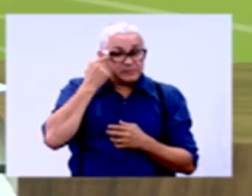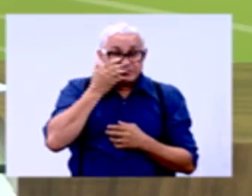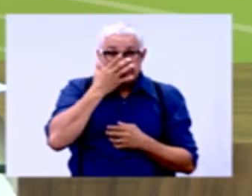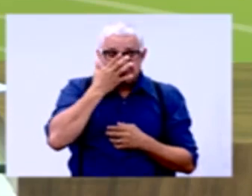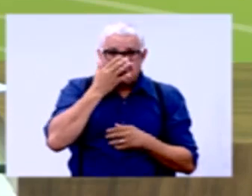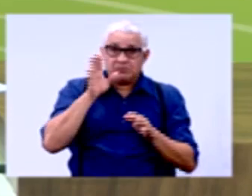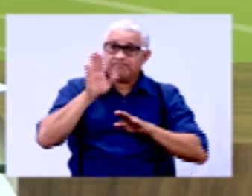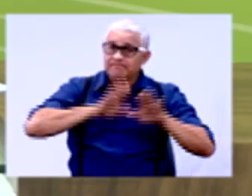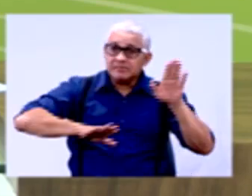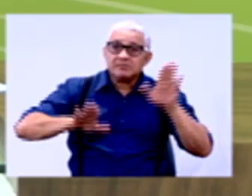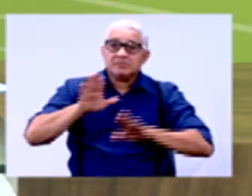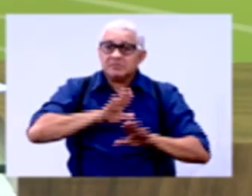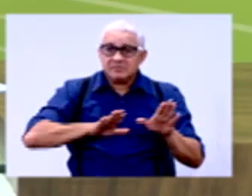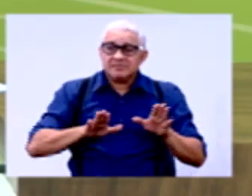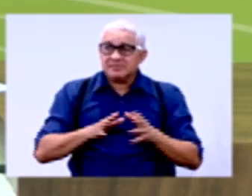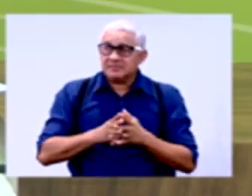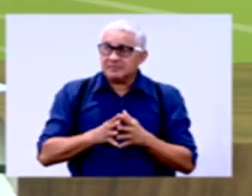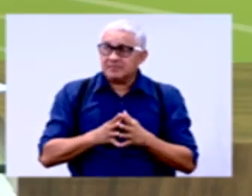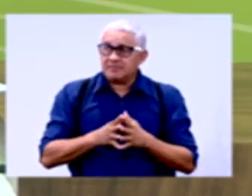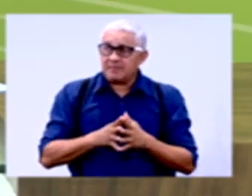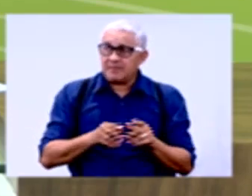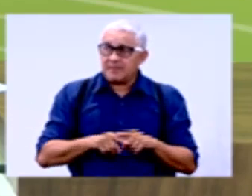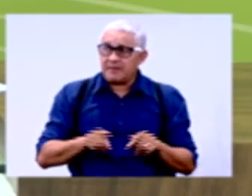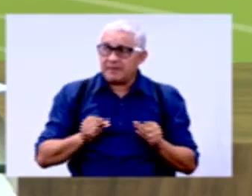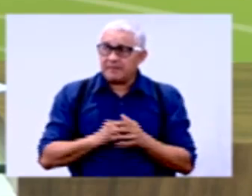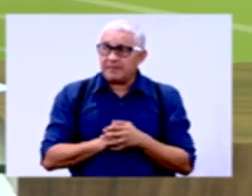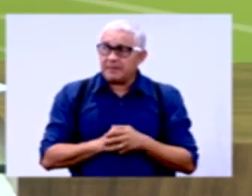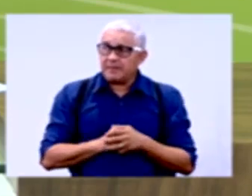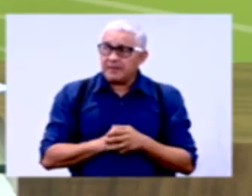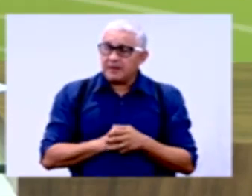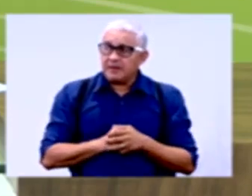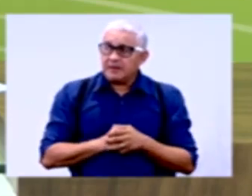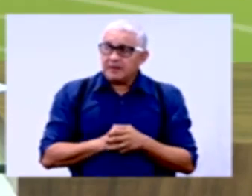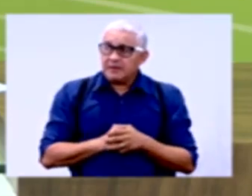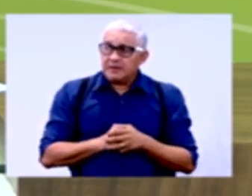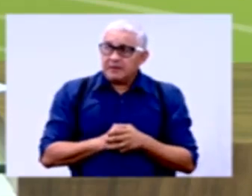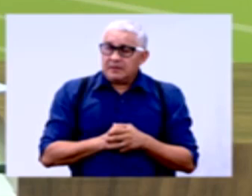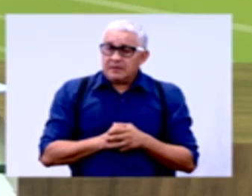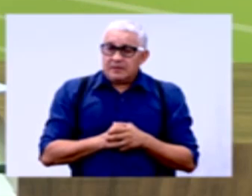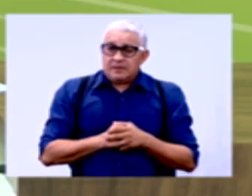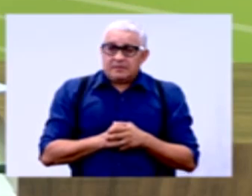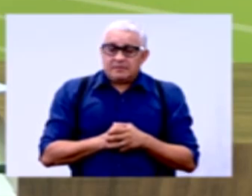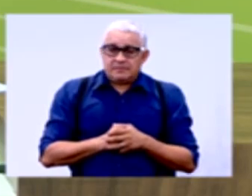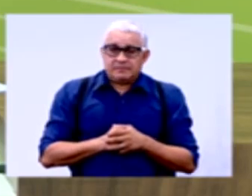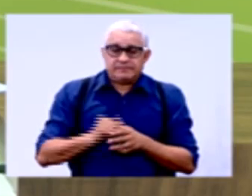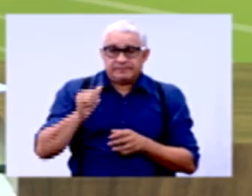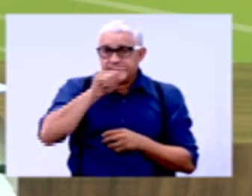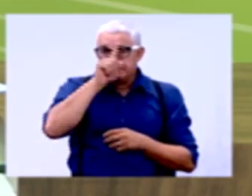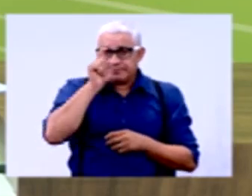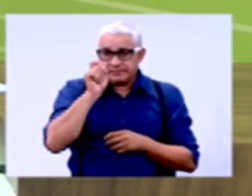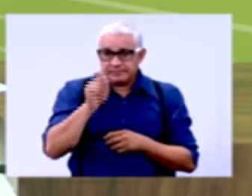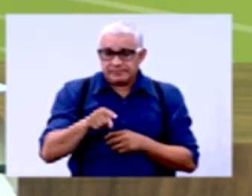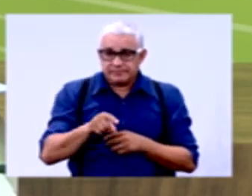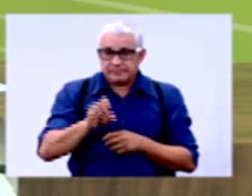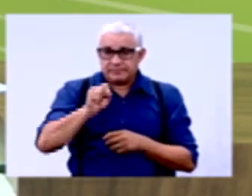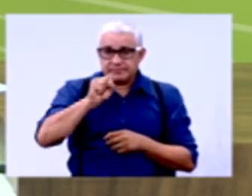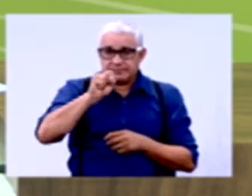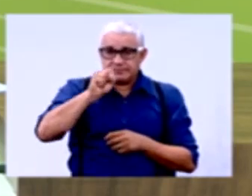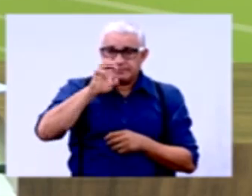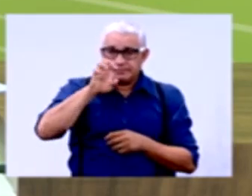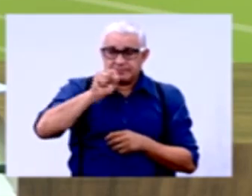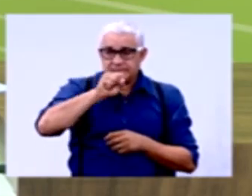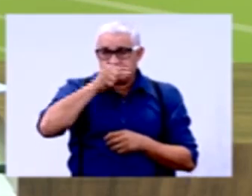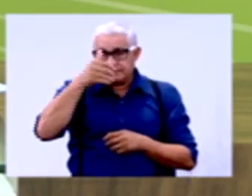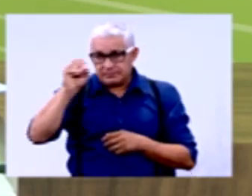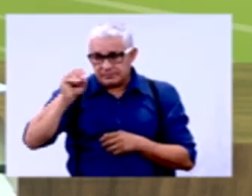um cuidado muito grande. Mas, mais especificamente, com a questão de sessões, no